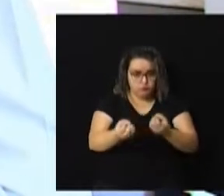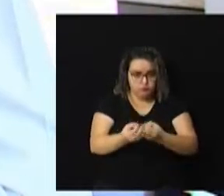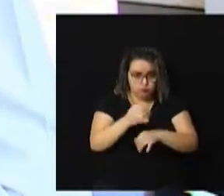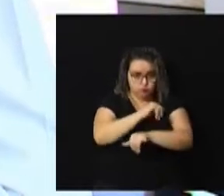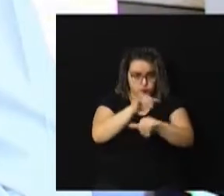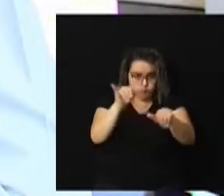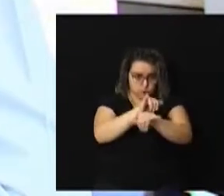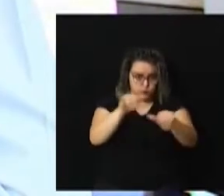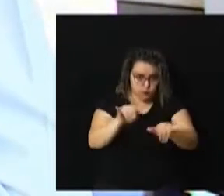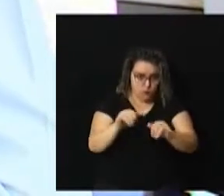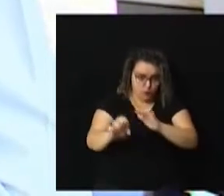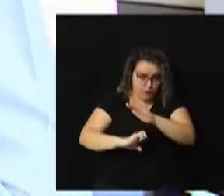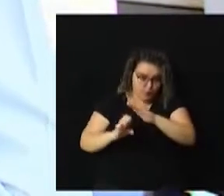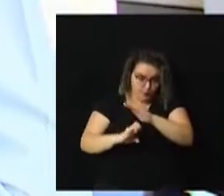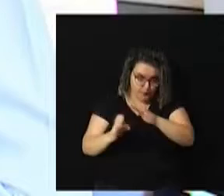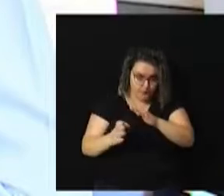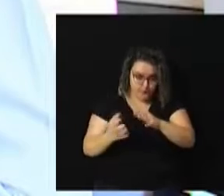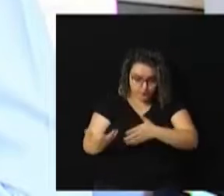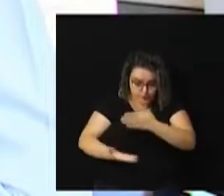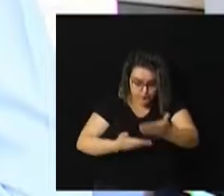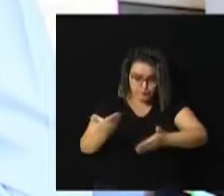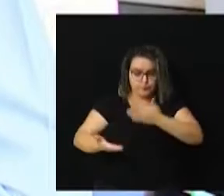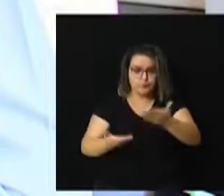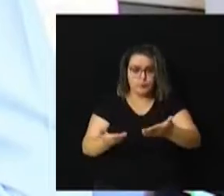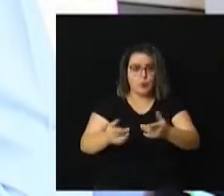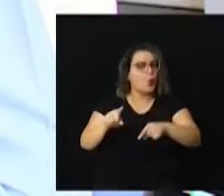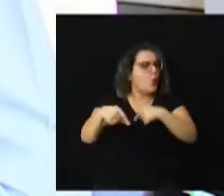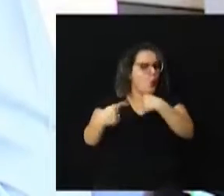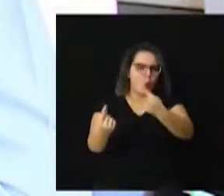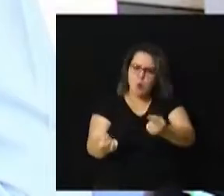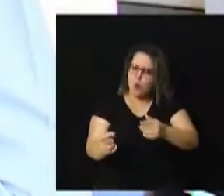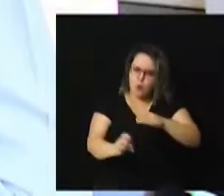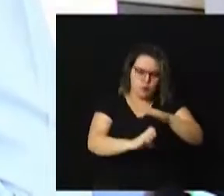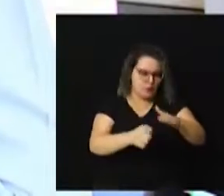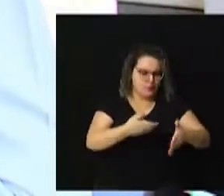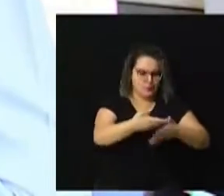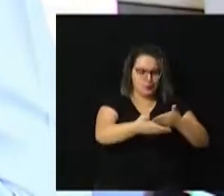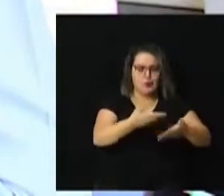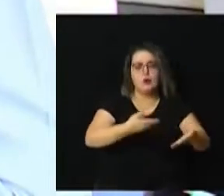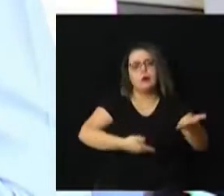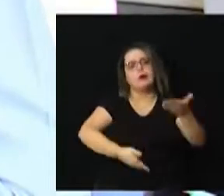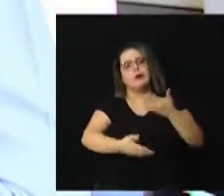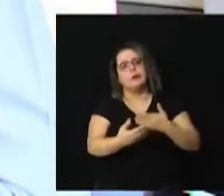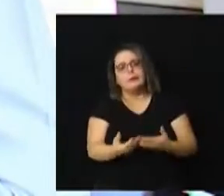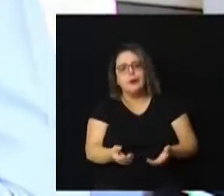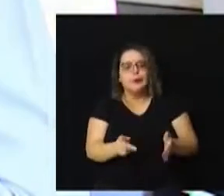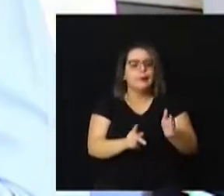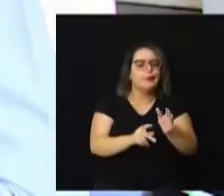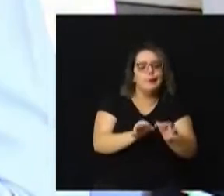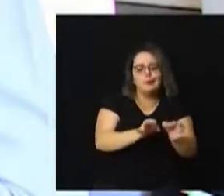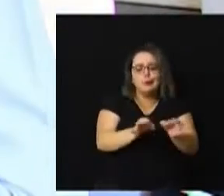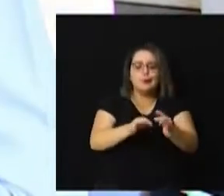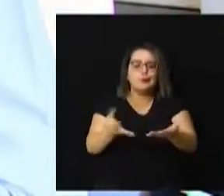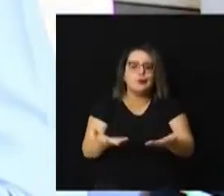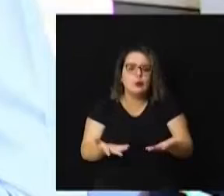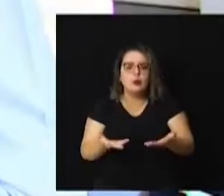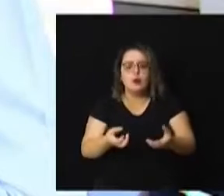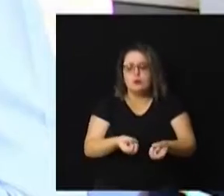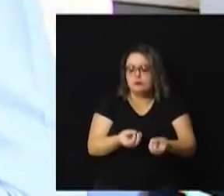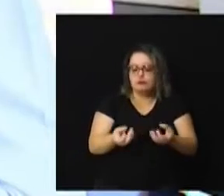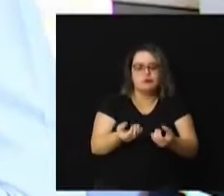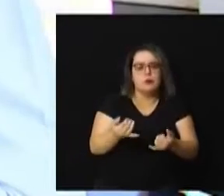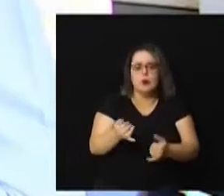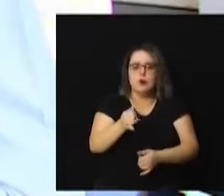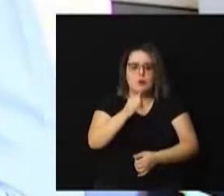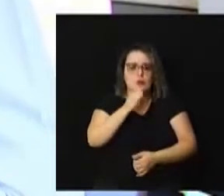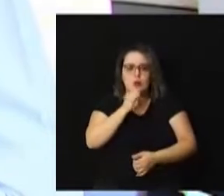dados. Essas empresas, elas compartilham esses dados com outras. Tanto que a pessoa te liga oferecendo plano, te liga oferecendo